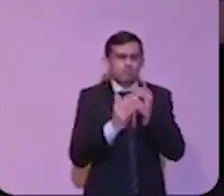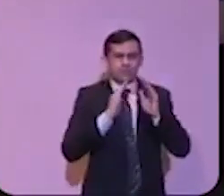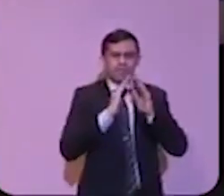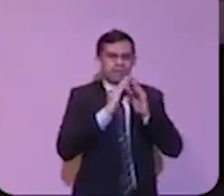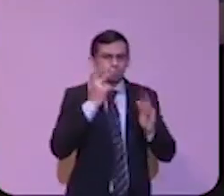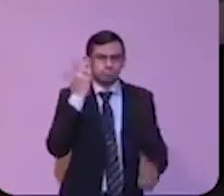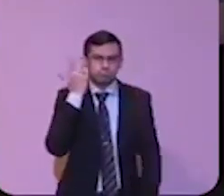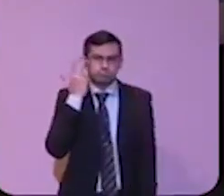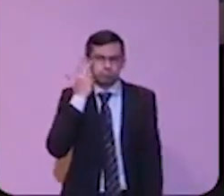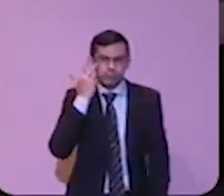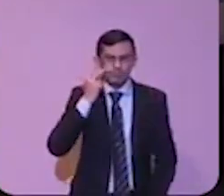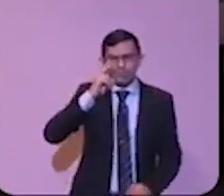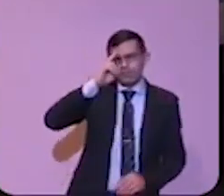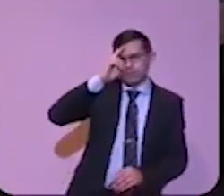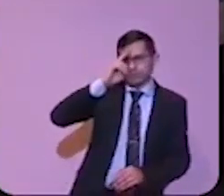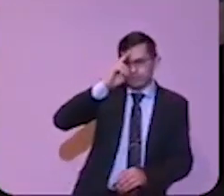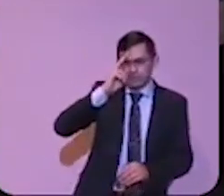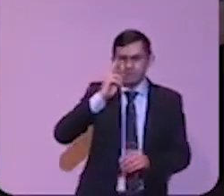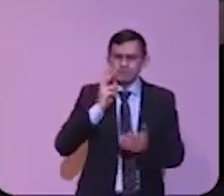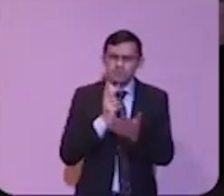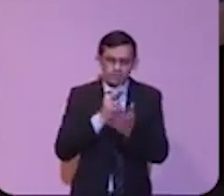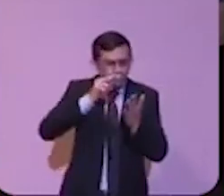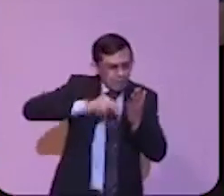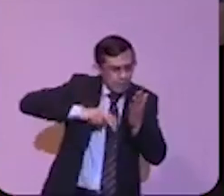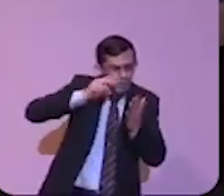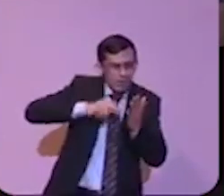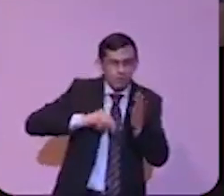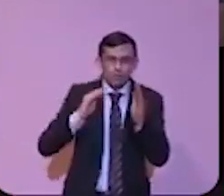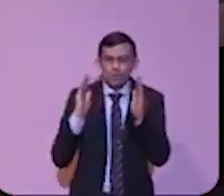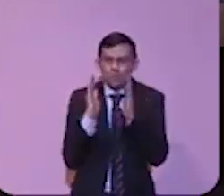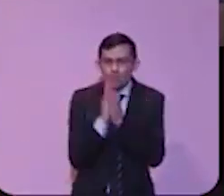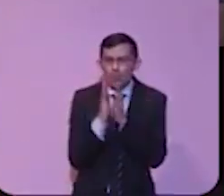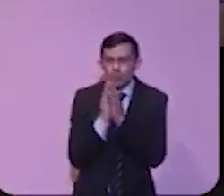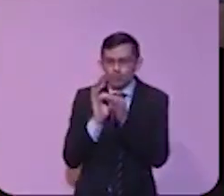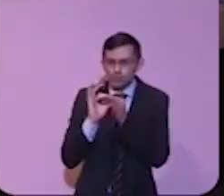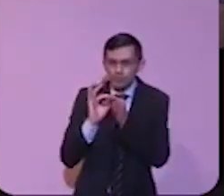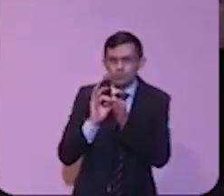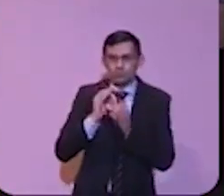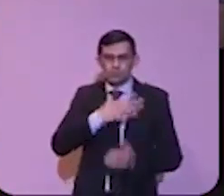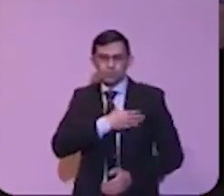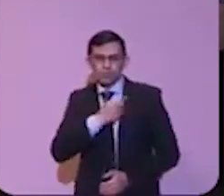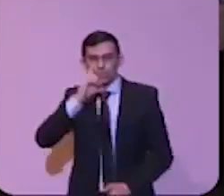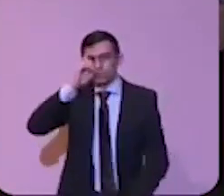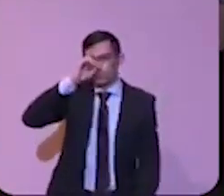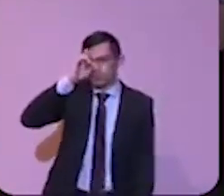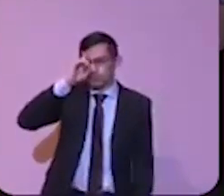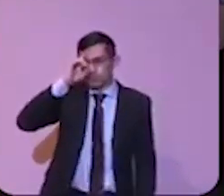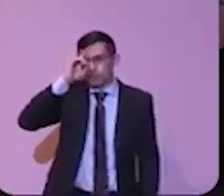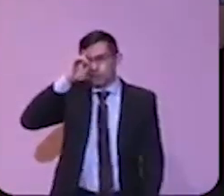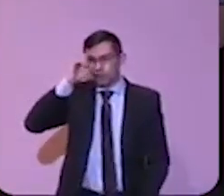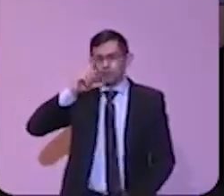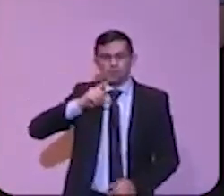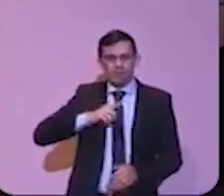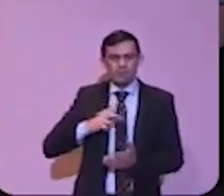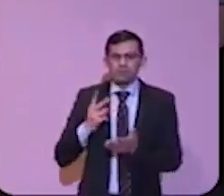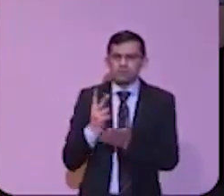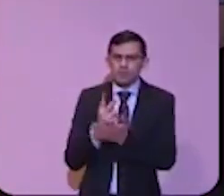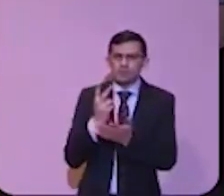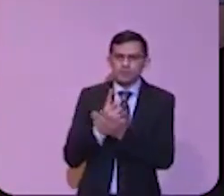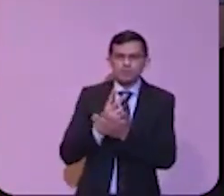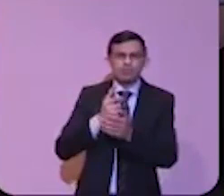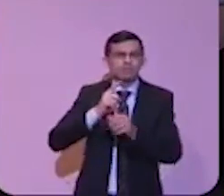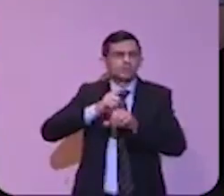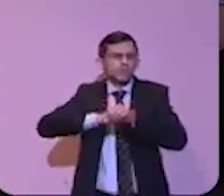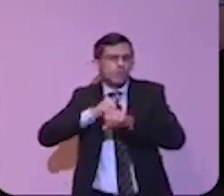doméstico, nós contava história, conto história todos os dias, oro com meus filhos todos os dias, a gente tem o ponto alto e o ponto baixo do